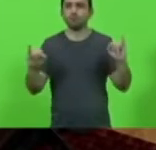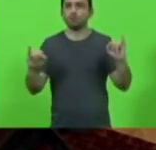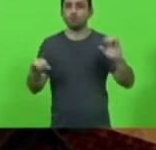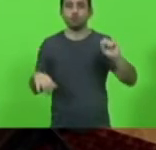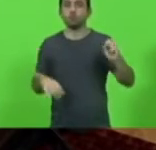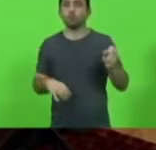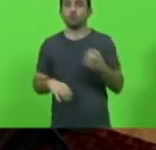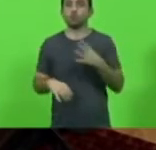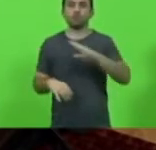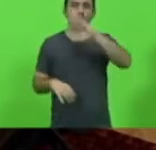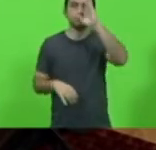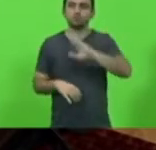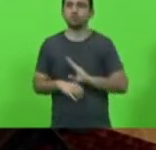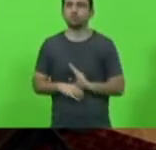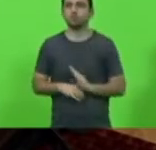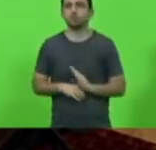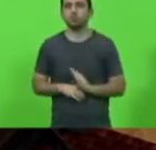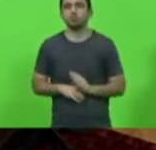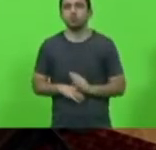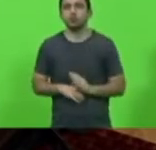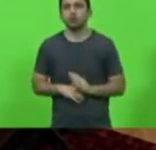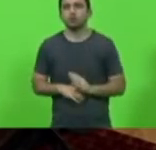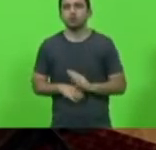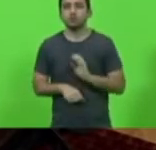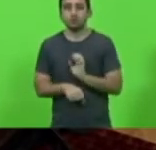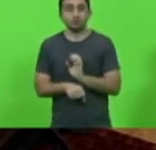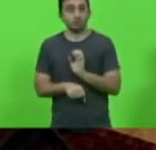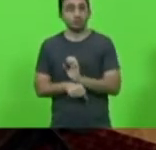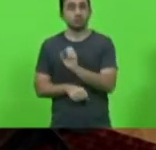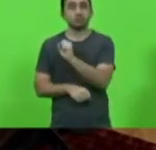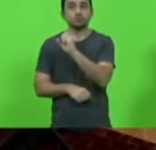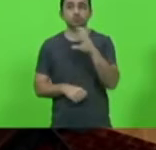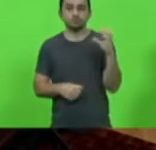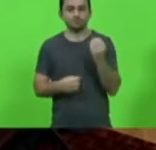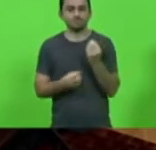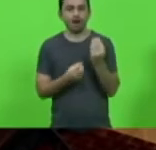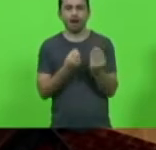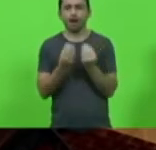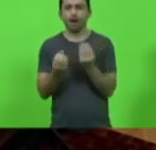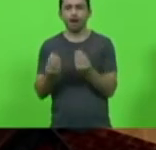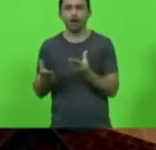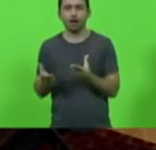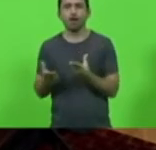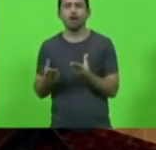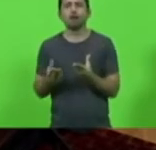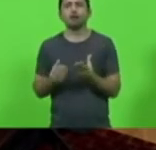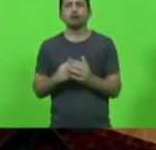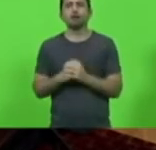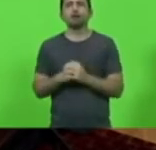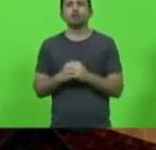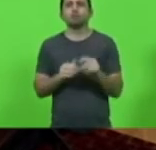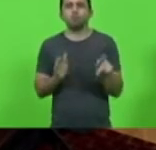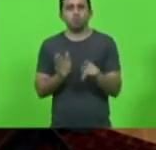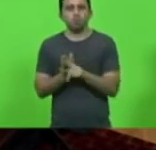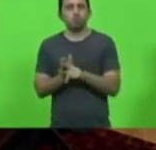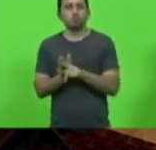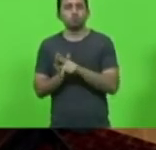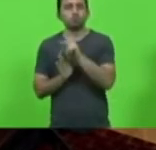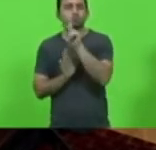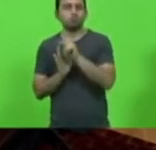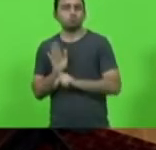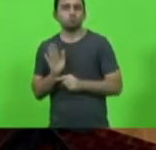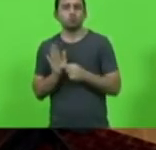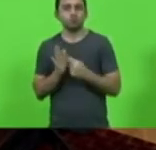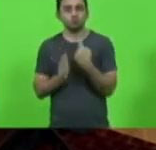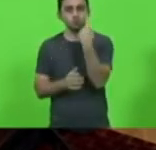inédito até a nível de Brasil, em que o Estado de Santa Catarina vai disponibilizar, está disponibilizando através desse projeto,